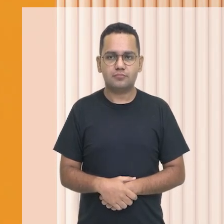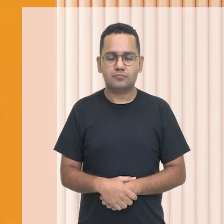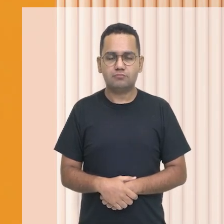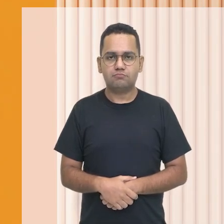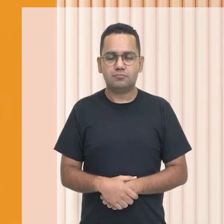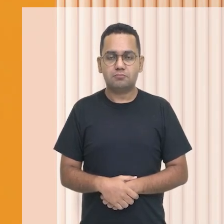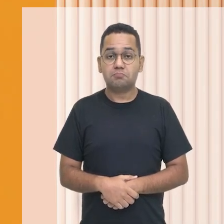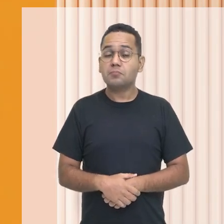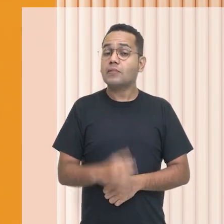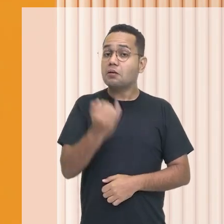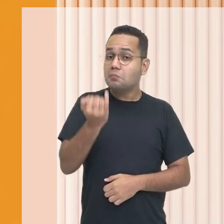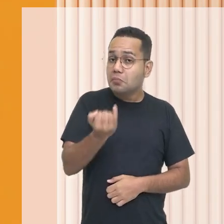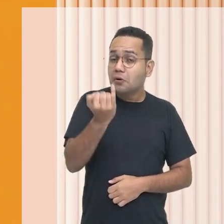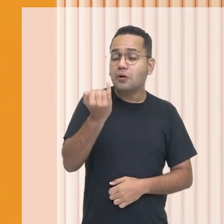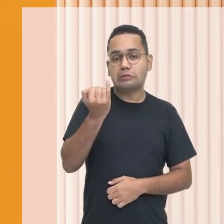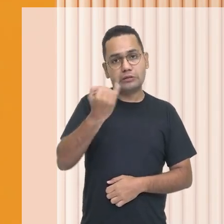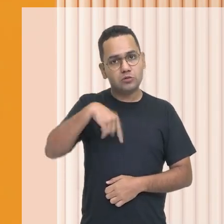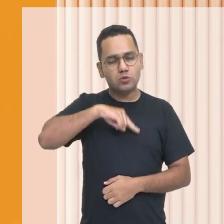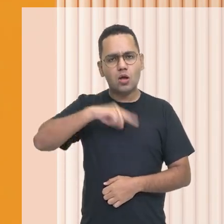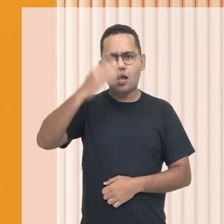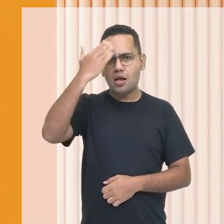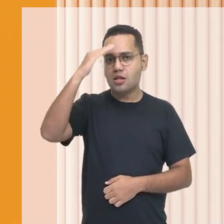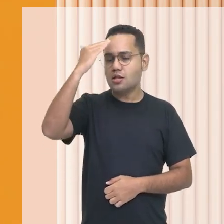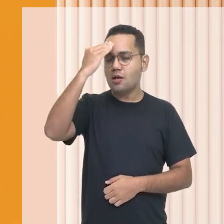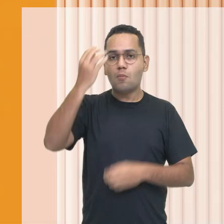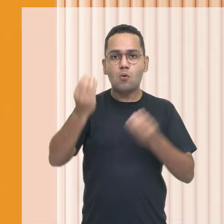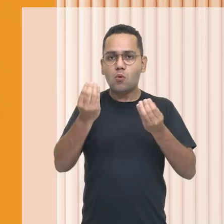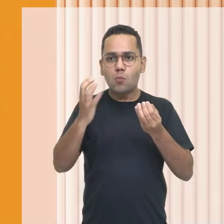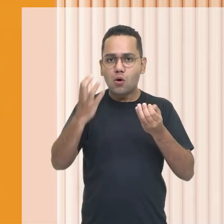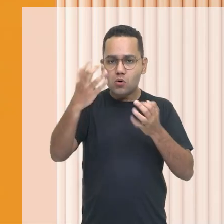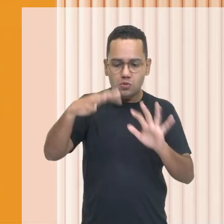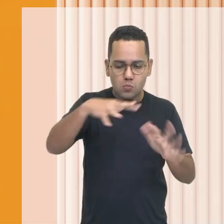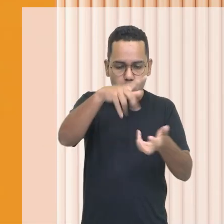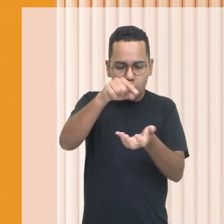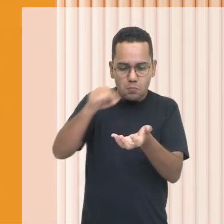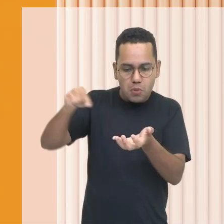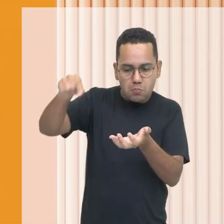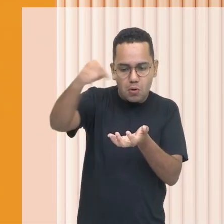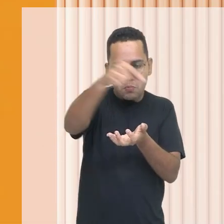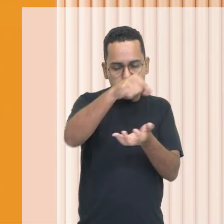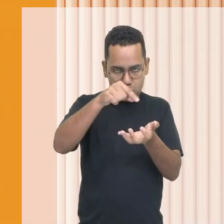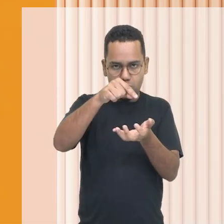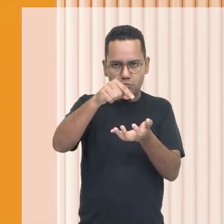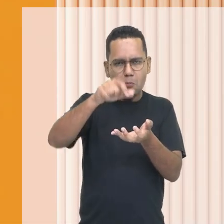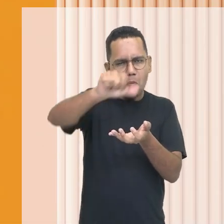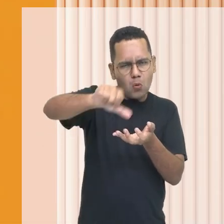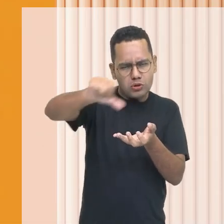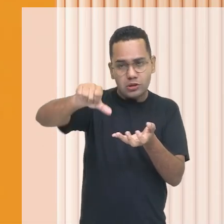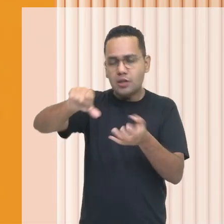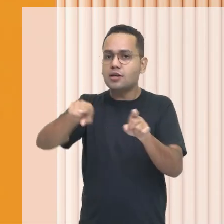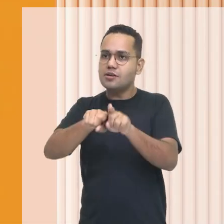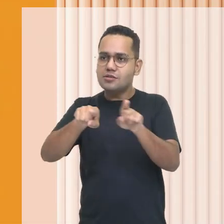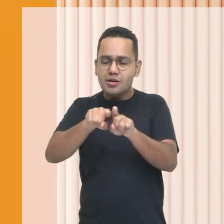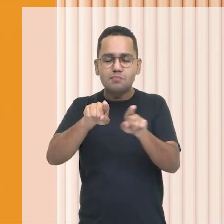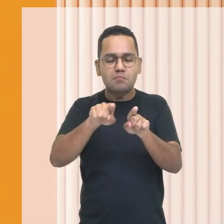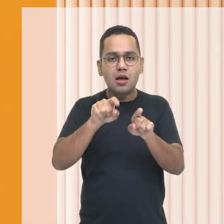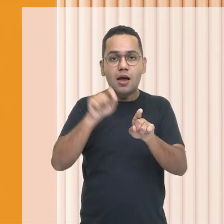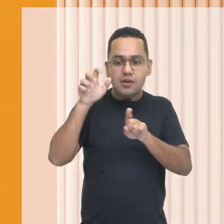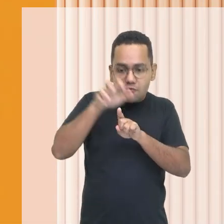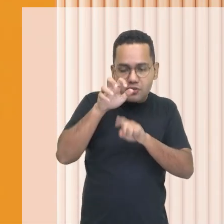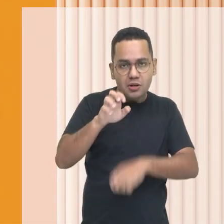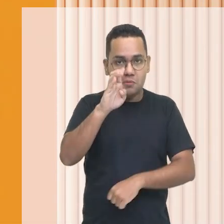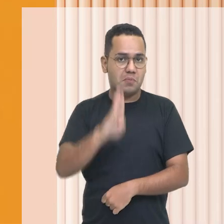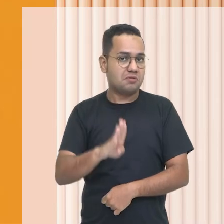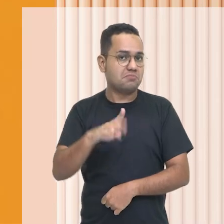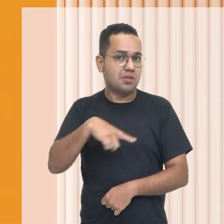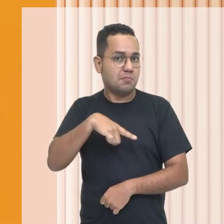no mundo e que refletiram no nosso país. Então você percebe, né, que quando você conecta